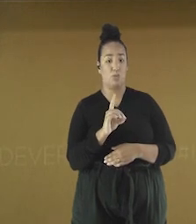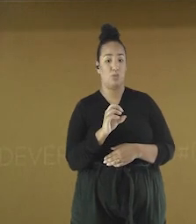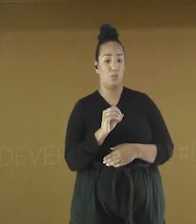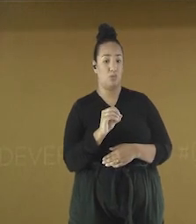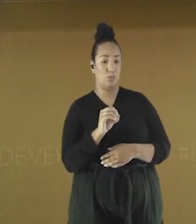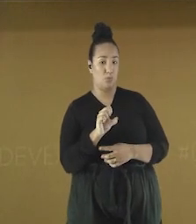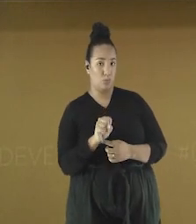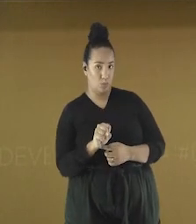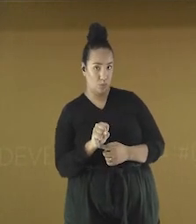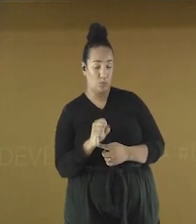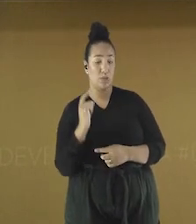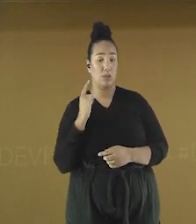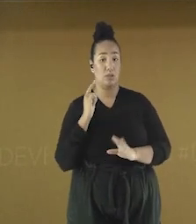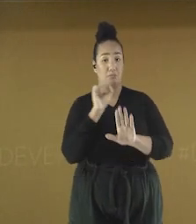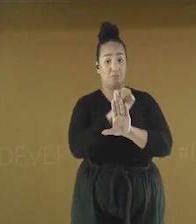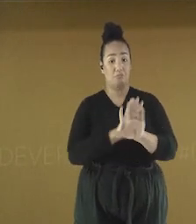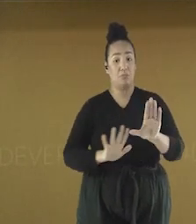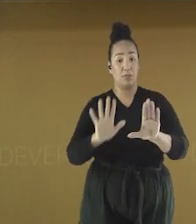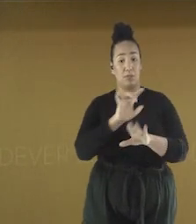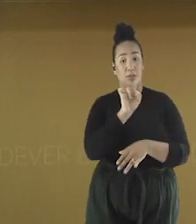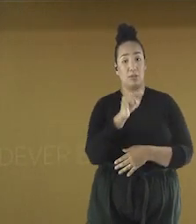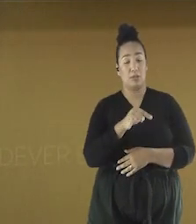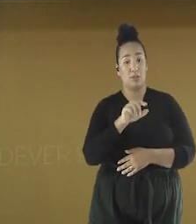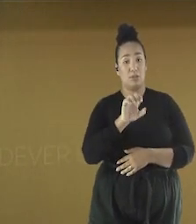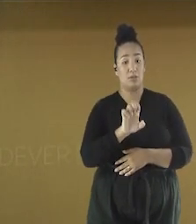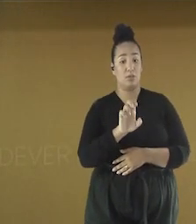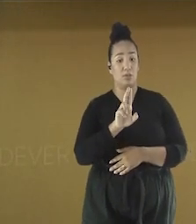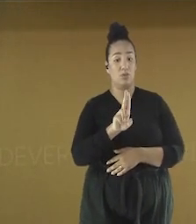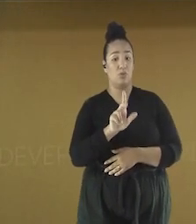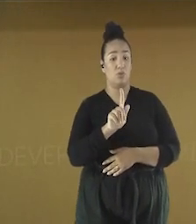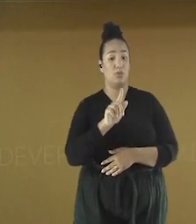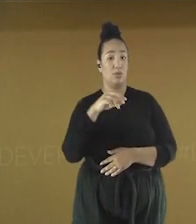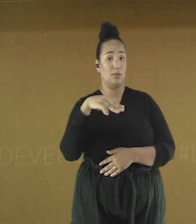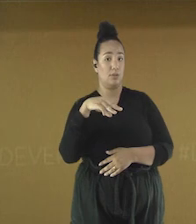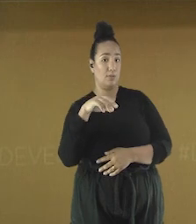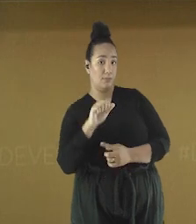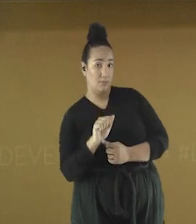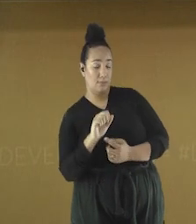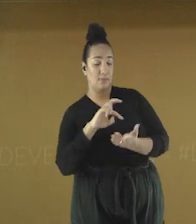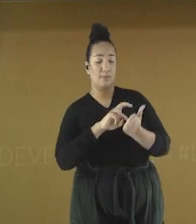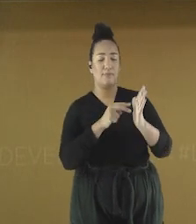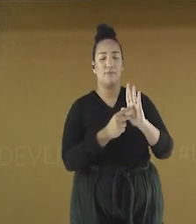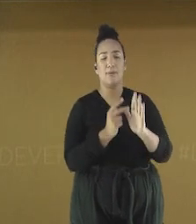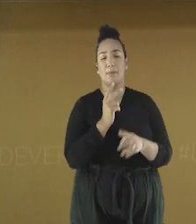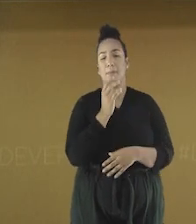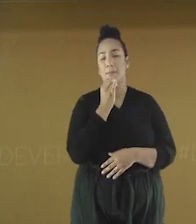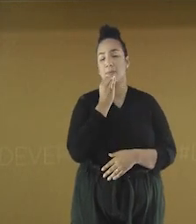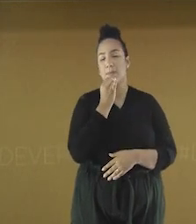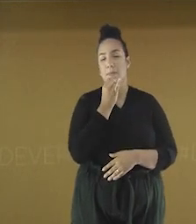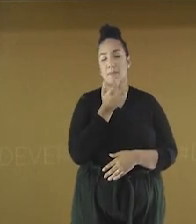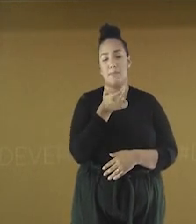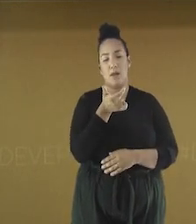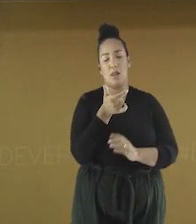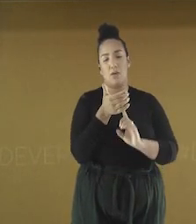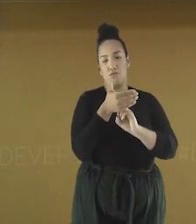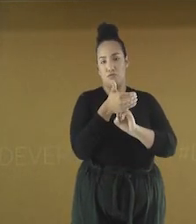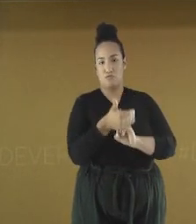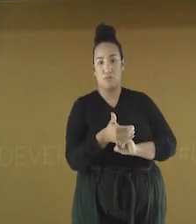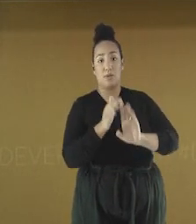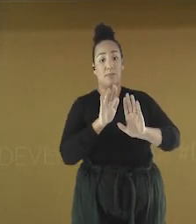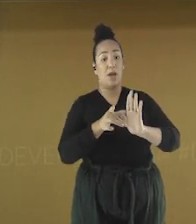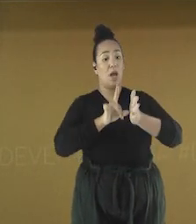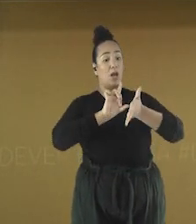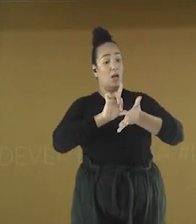da zeugma, que é uma figura de linguagem que também consiste em esconder certas palavras. Mas essas palavras já